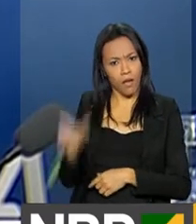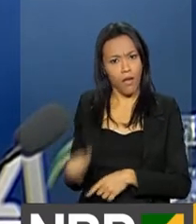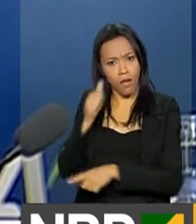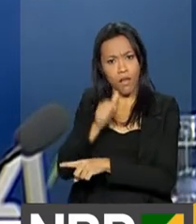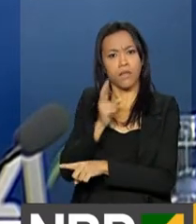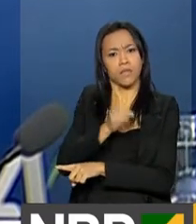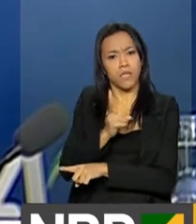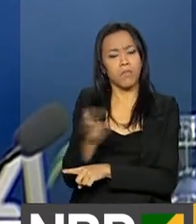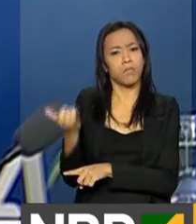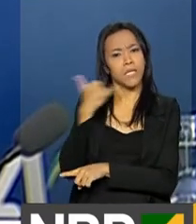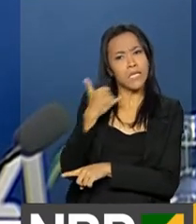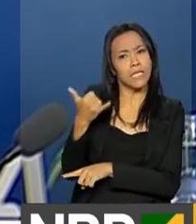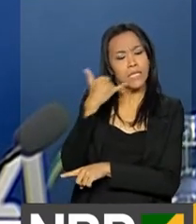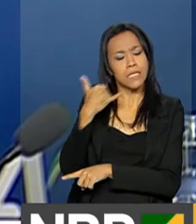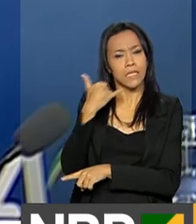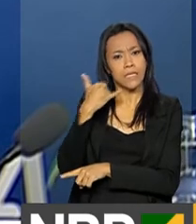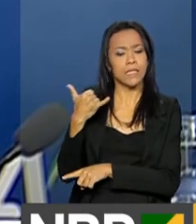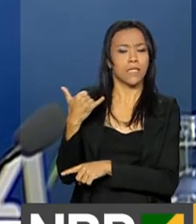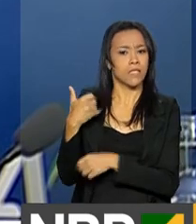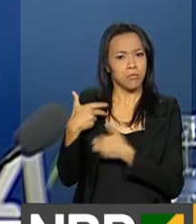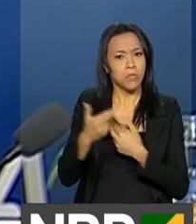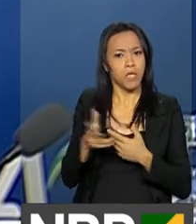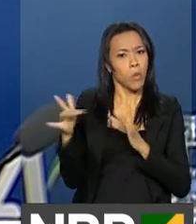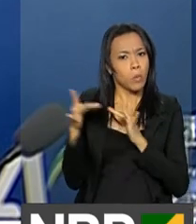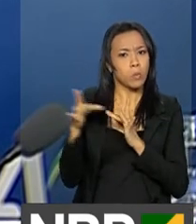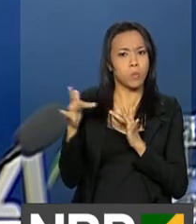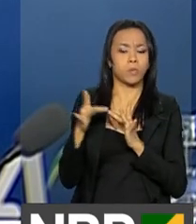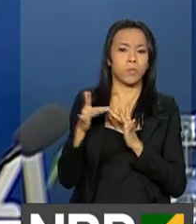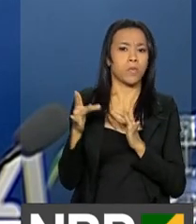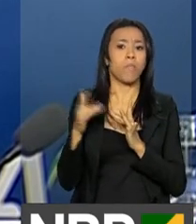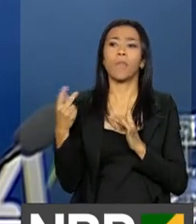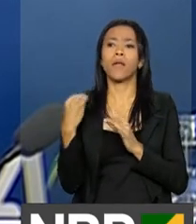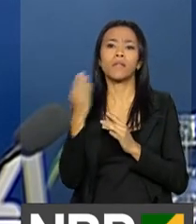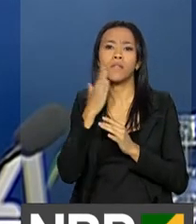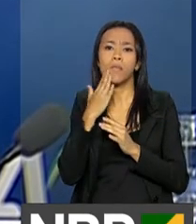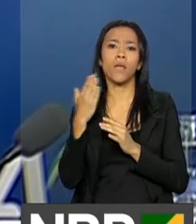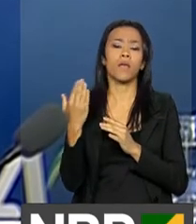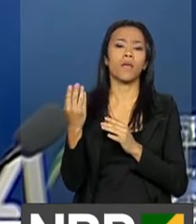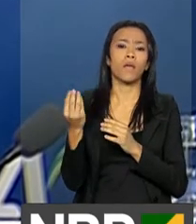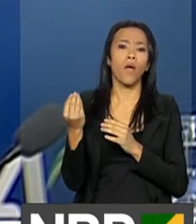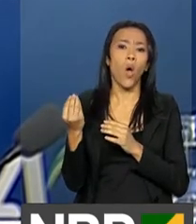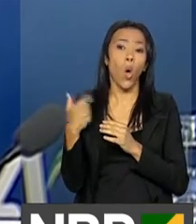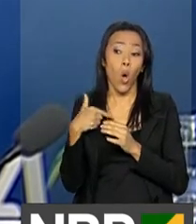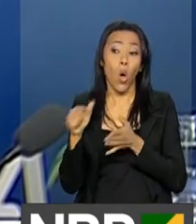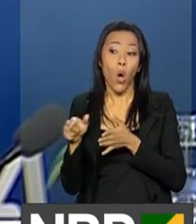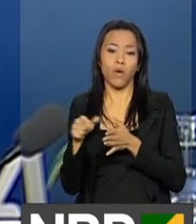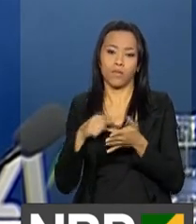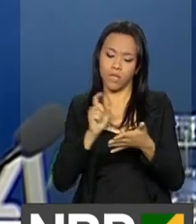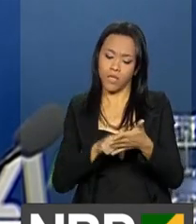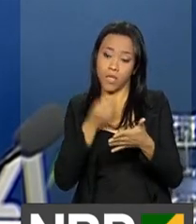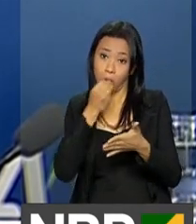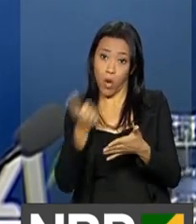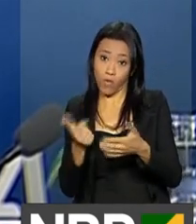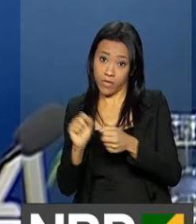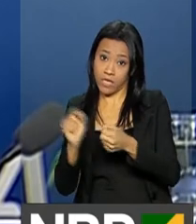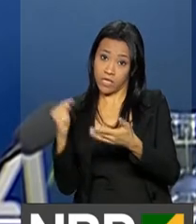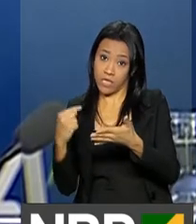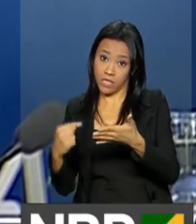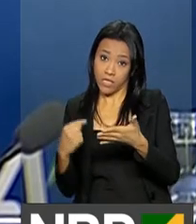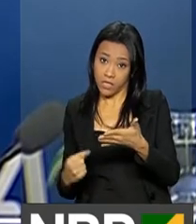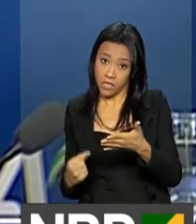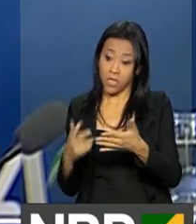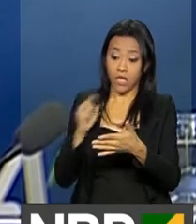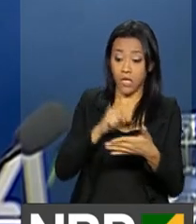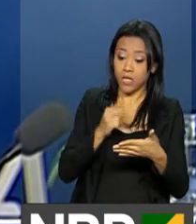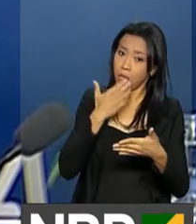me telefona, está comigo para, convenhamos, muitas vezes, orientar-me, para dizer, olha, neste caso é melhor fazer assim, assado, neste